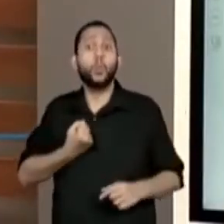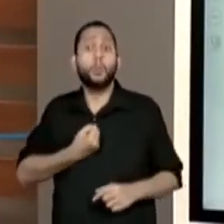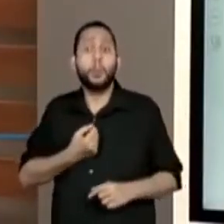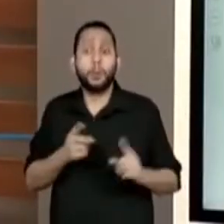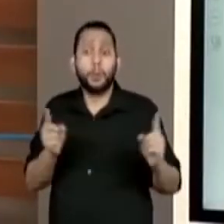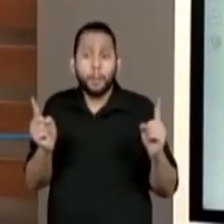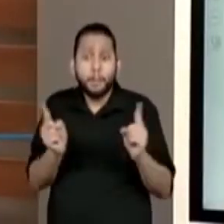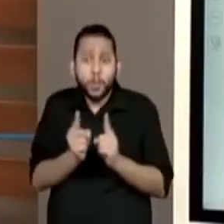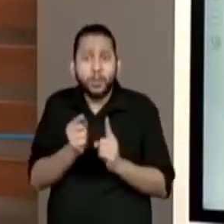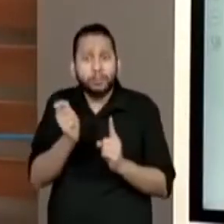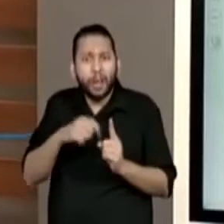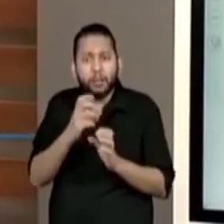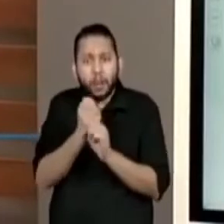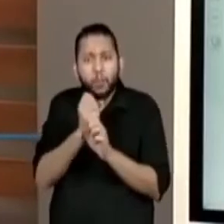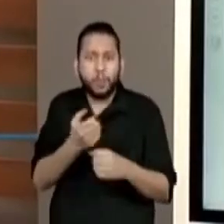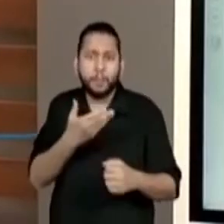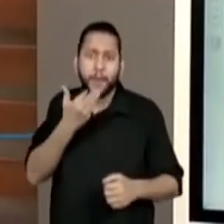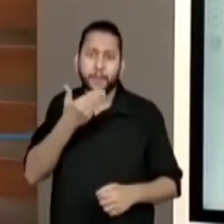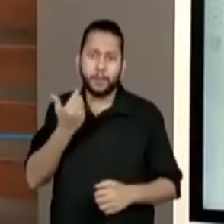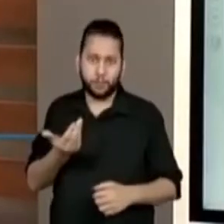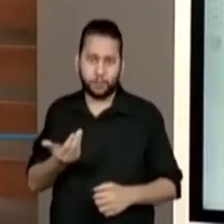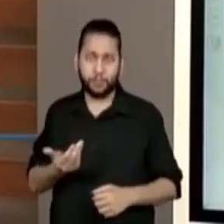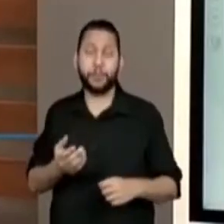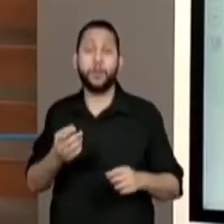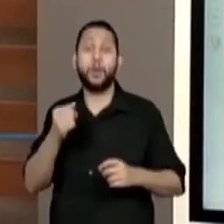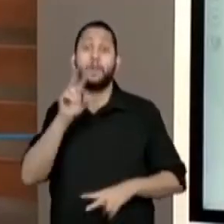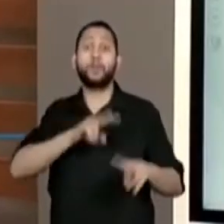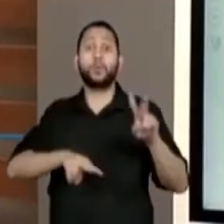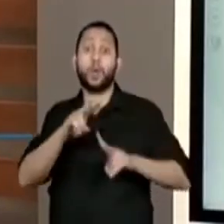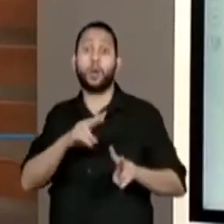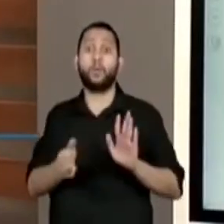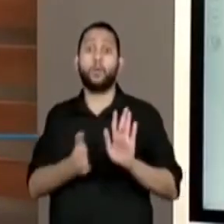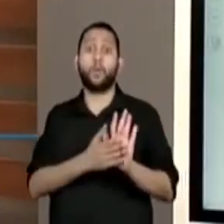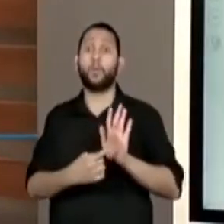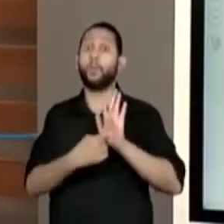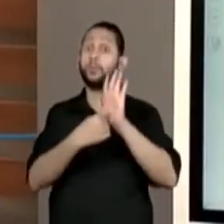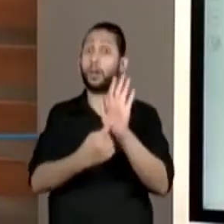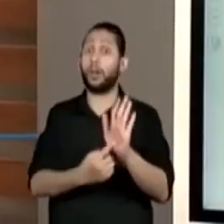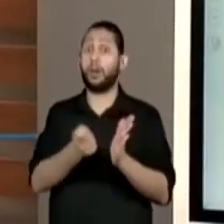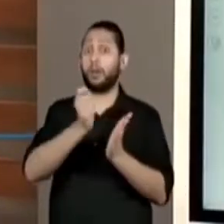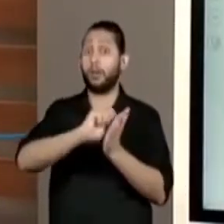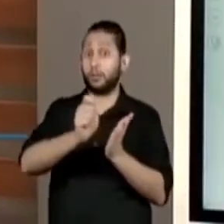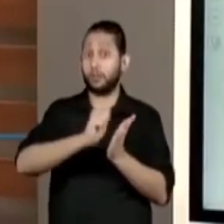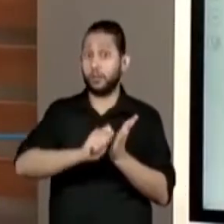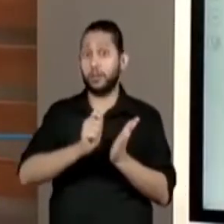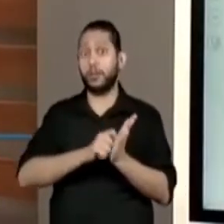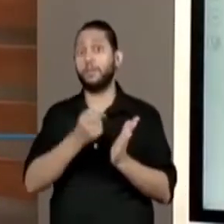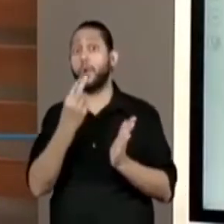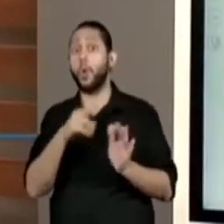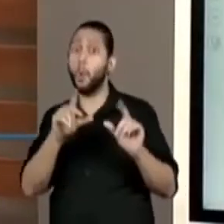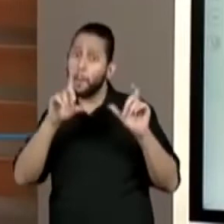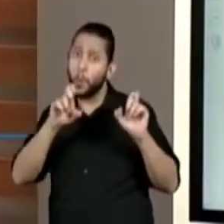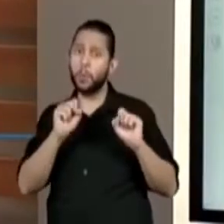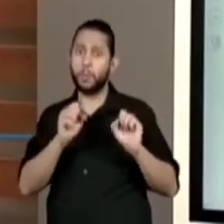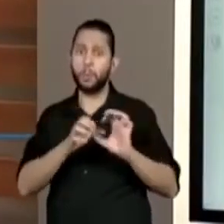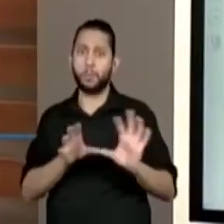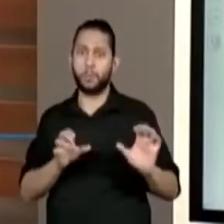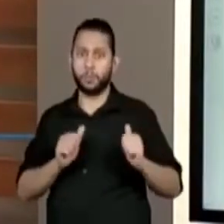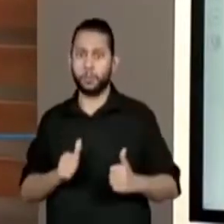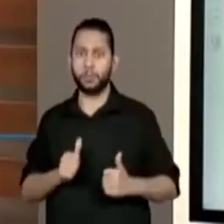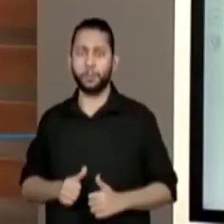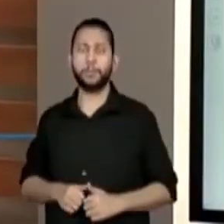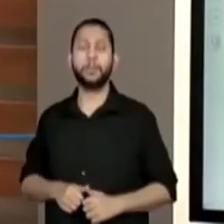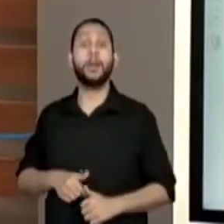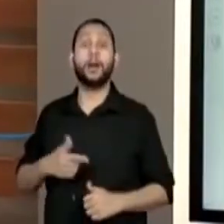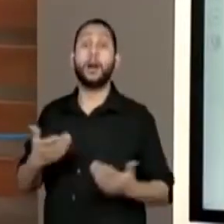bem menor eu vou pôr na tela só pra vocês registrarem tá título de curiosidade depois vocês vão frente EA gente avança para o próximo o próximo